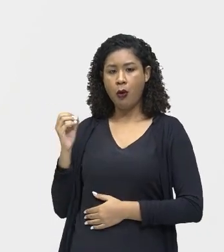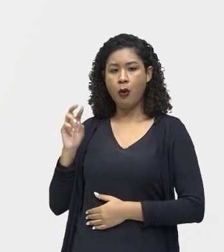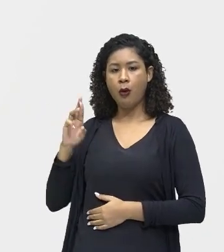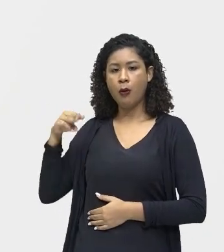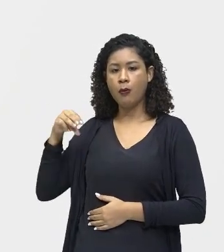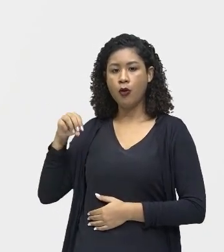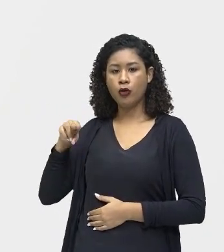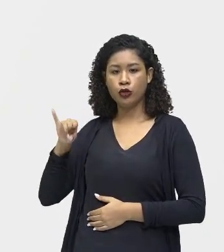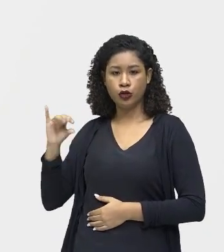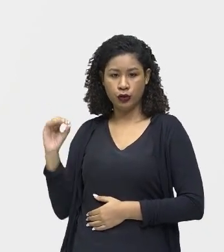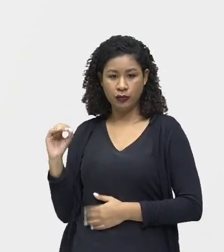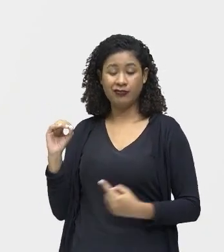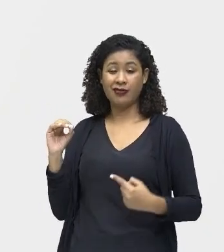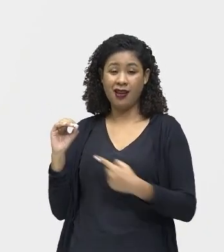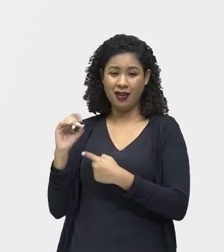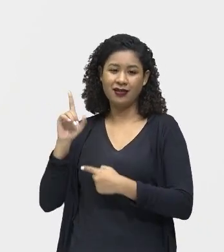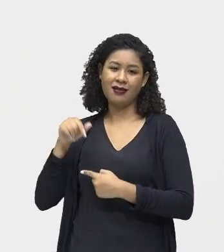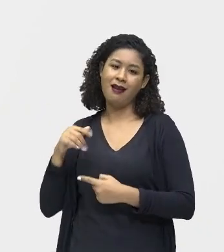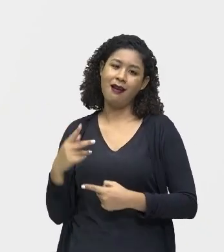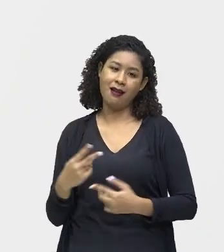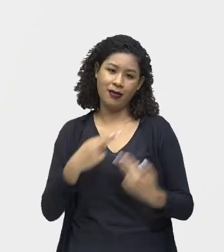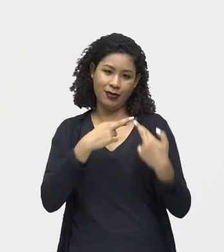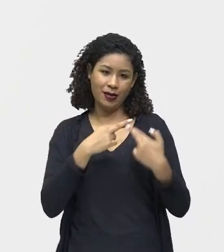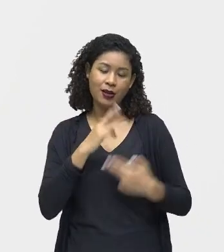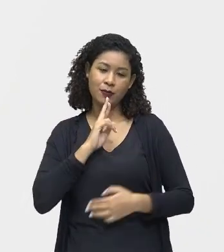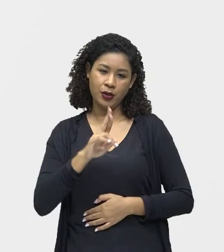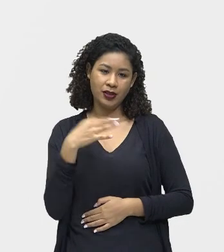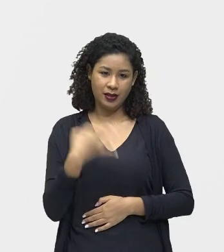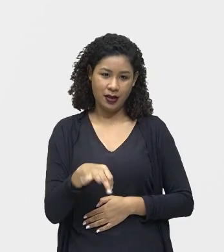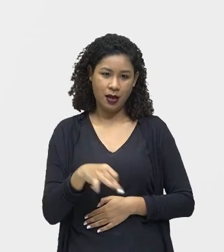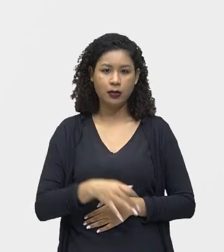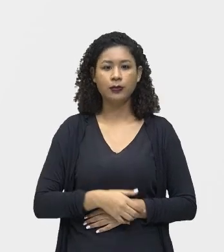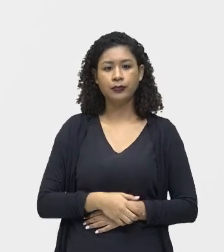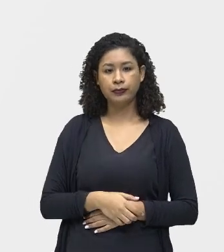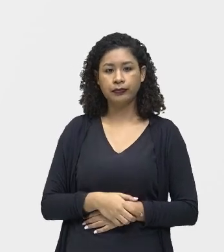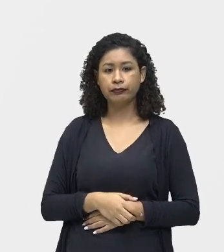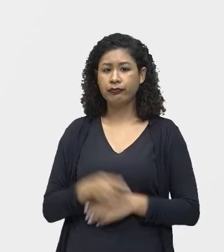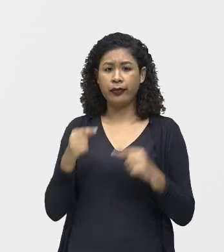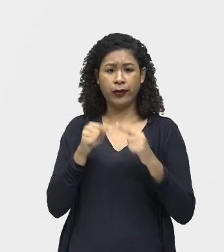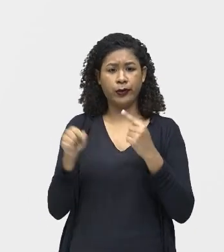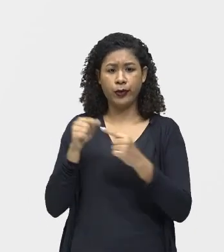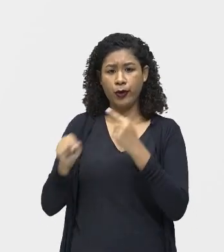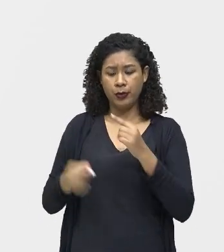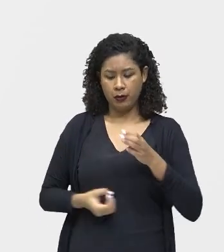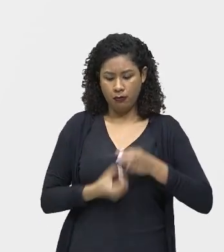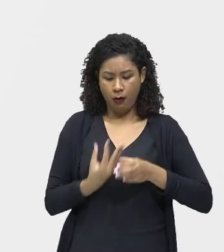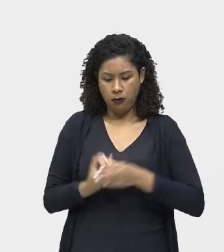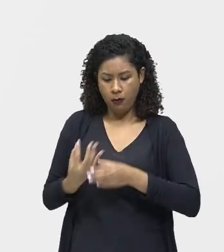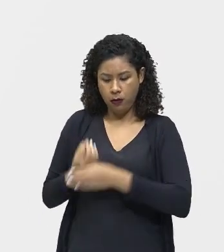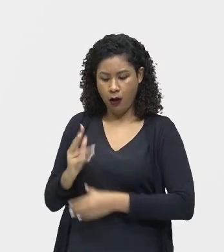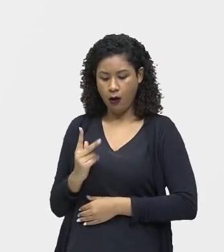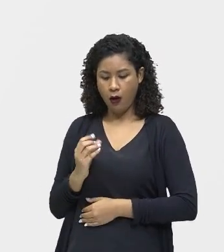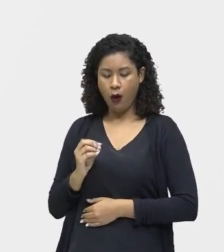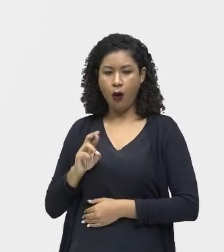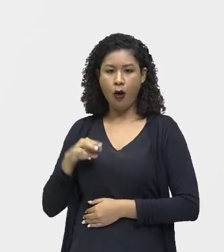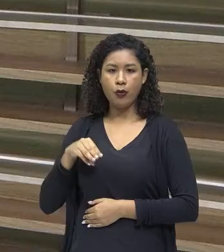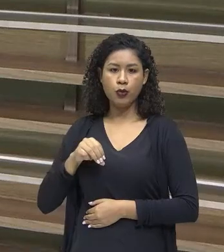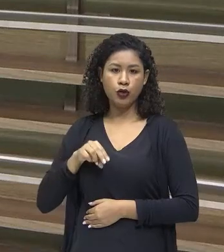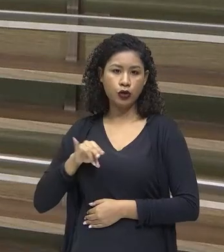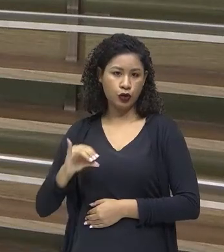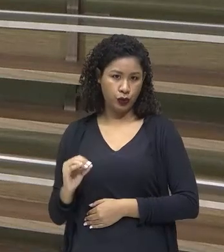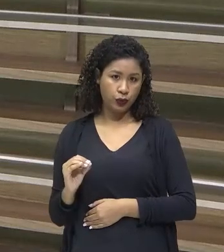cardiovascular, tá? O nosso sistema cardiovascular não está relacionado com a produção de hormônio. O que vai produzir o